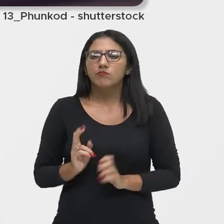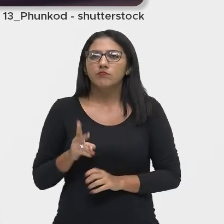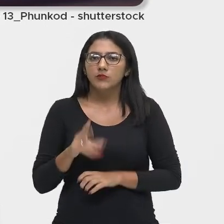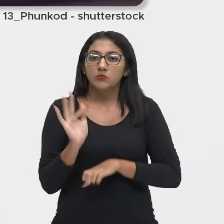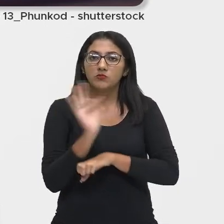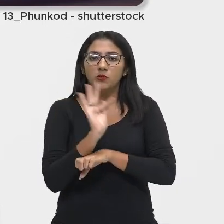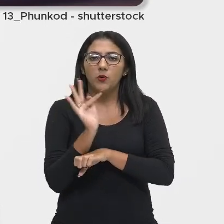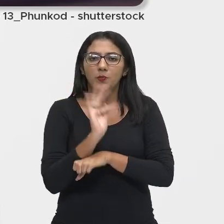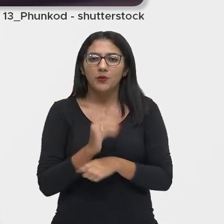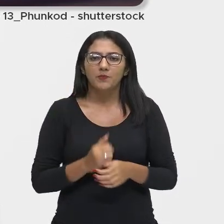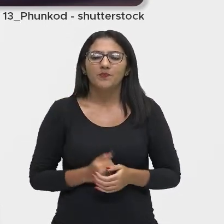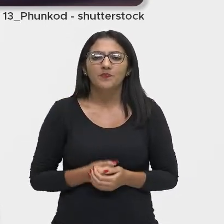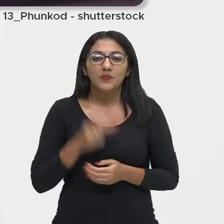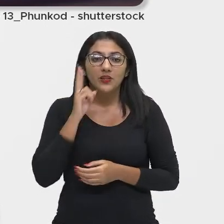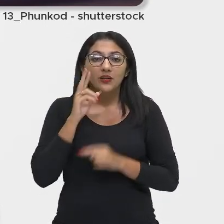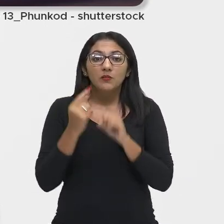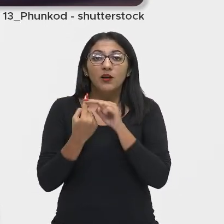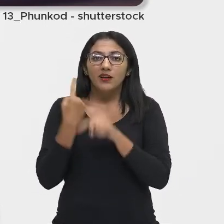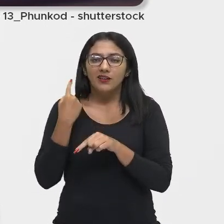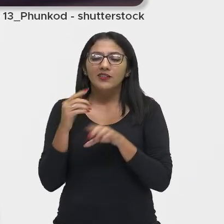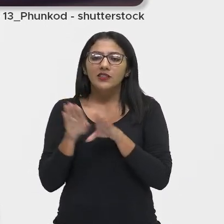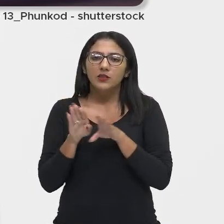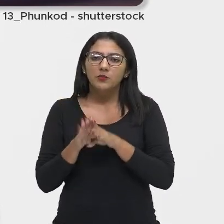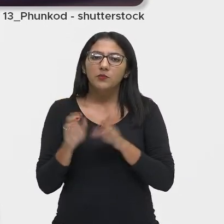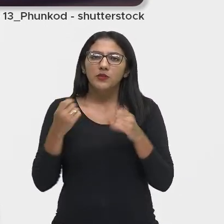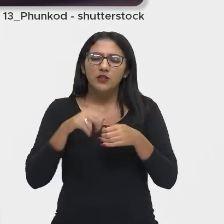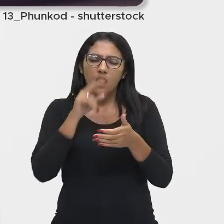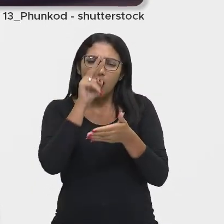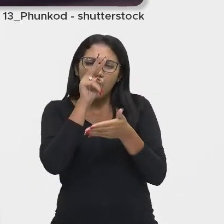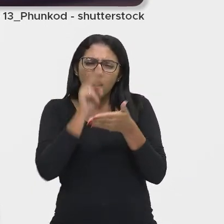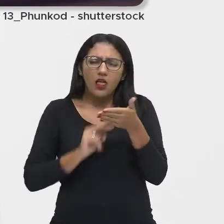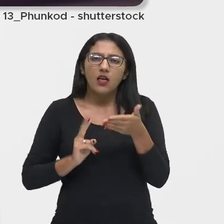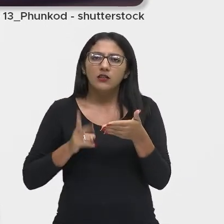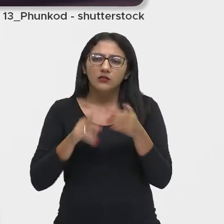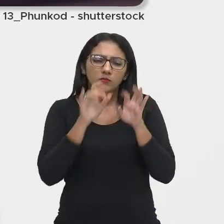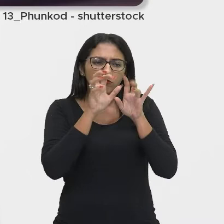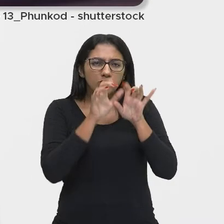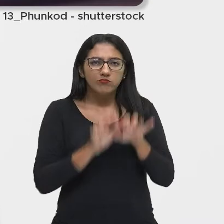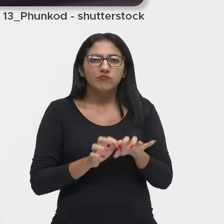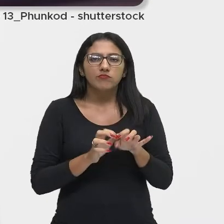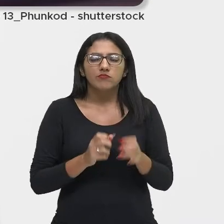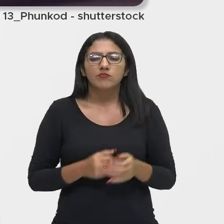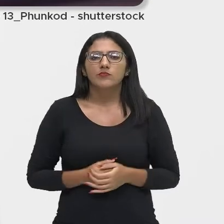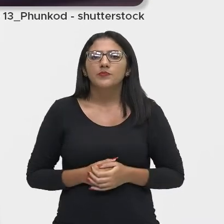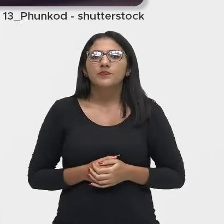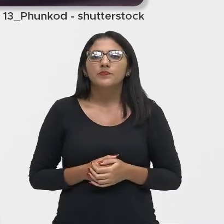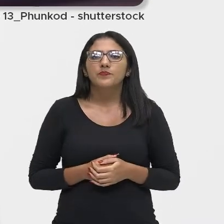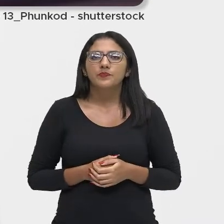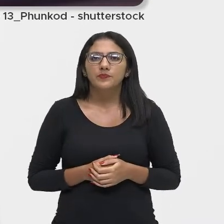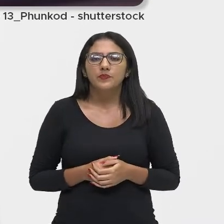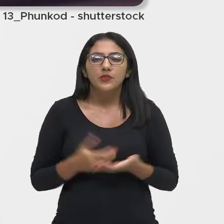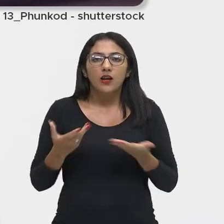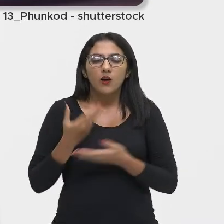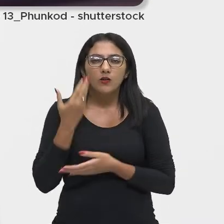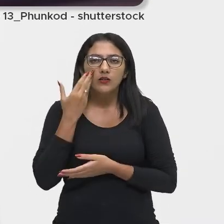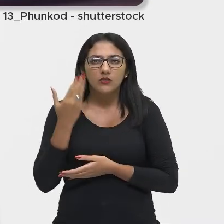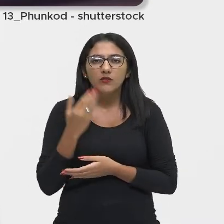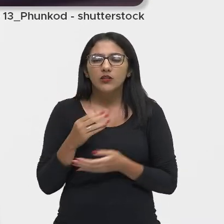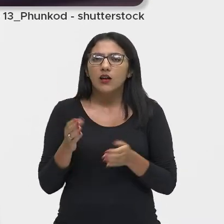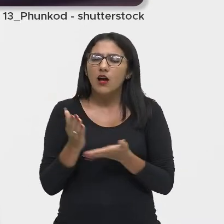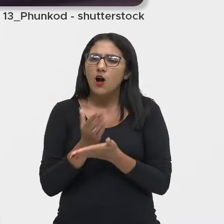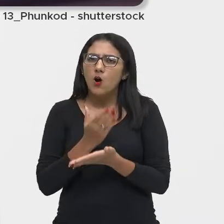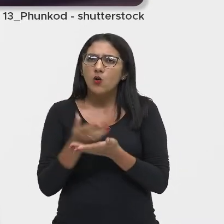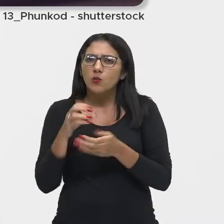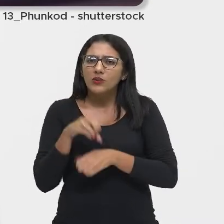como citado anteriormente, tenha o hábito de revisar as mensagens que está digitando, tá? Vamos ver dicas